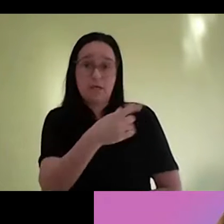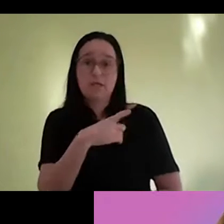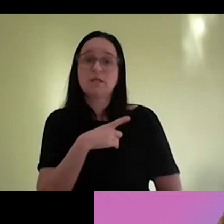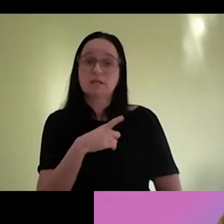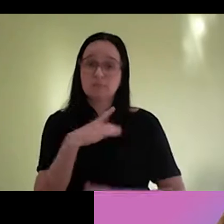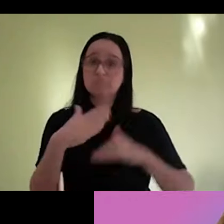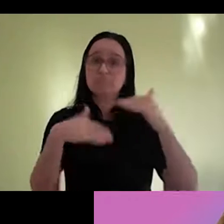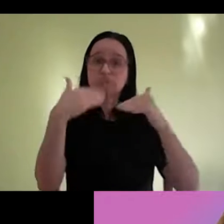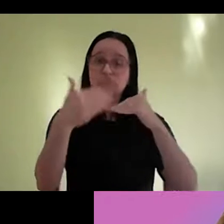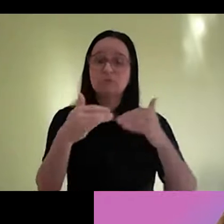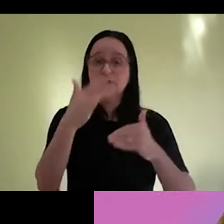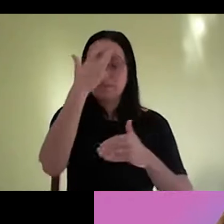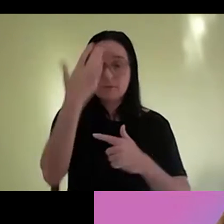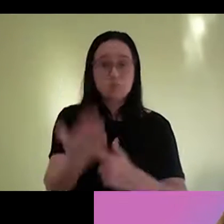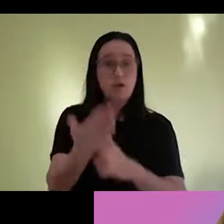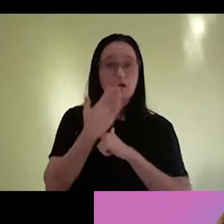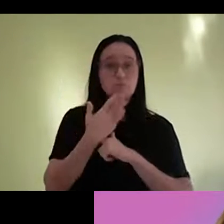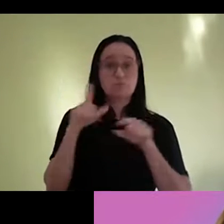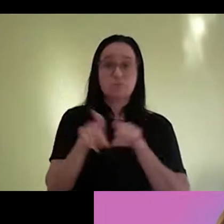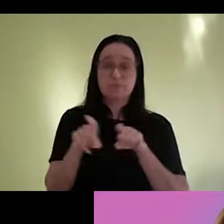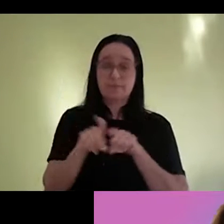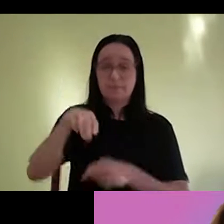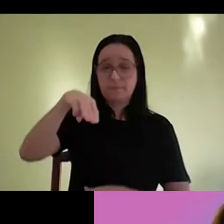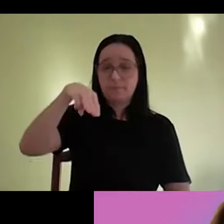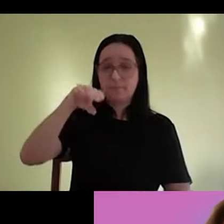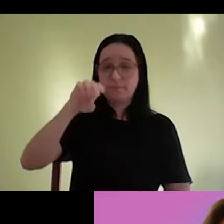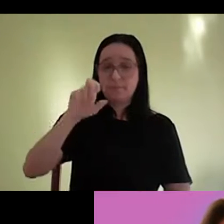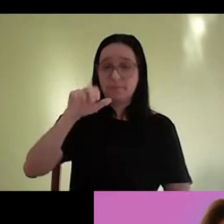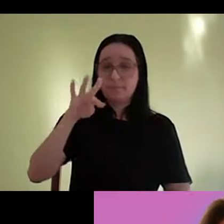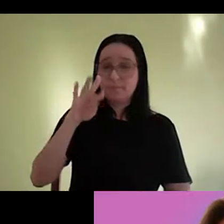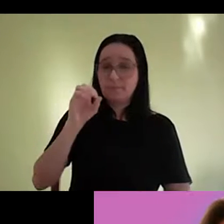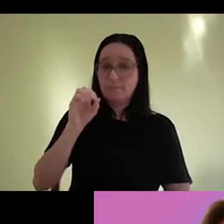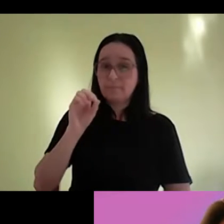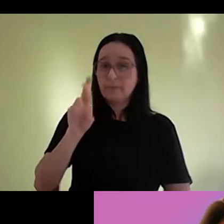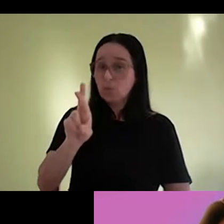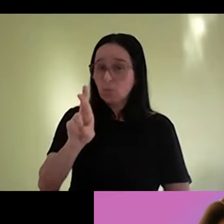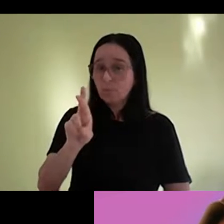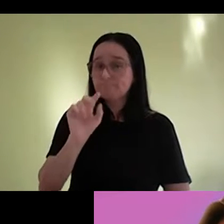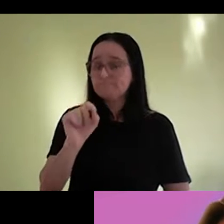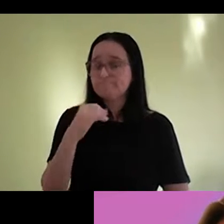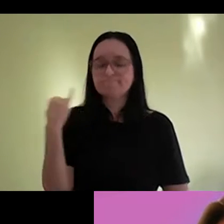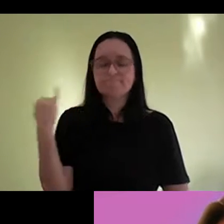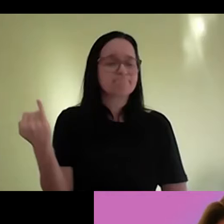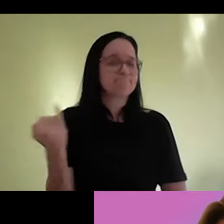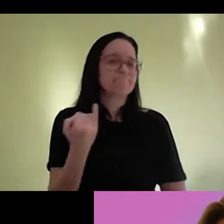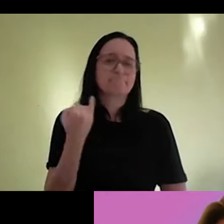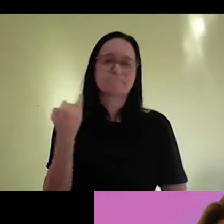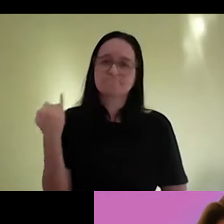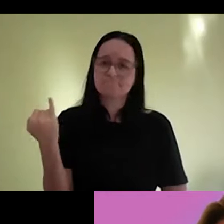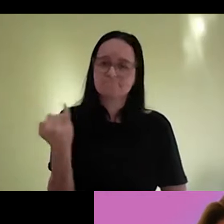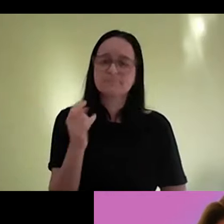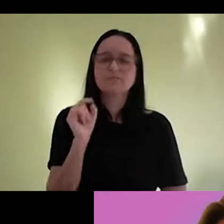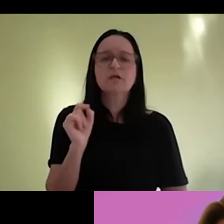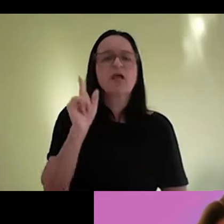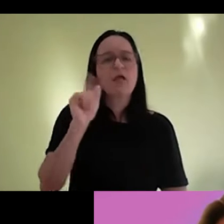se for possível. O que é um mentor? Gente, isso é muito importante para todo mundo, com transição ou sem transição. Um mentor é uma pessoa que te